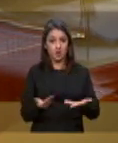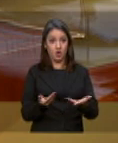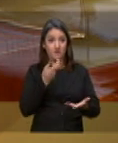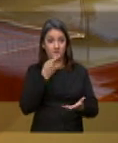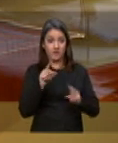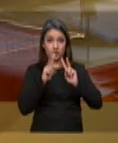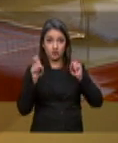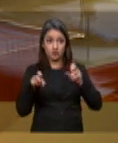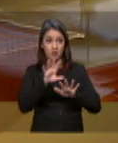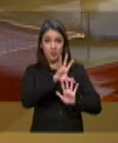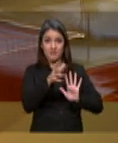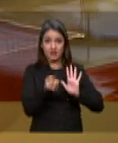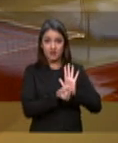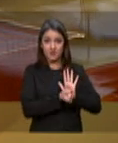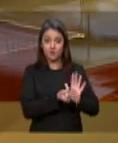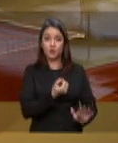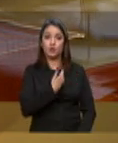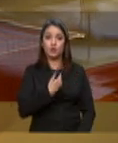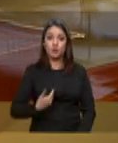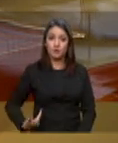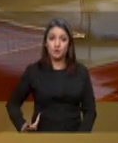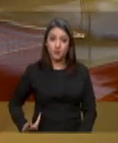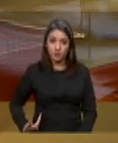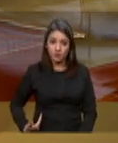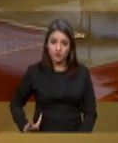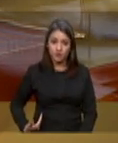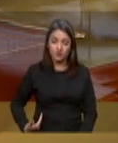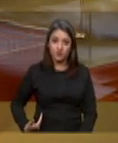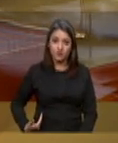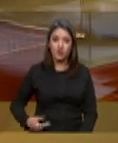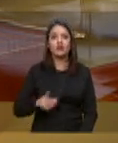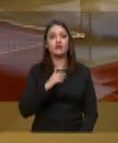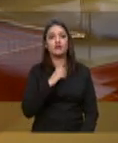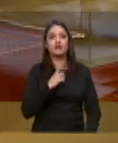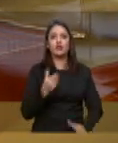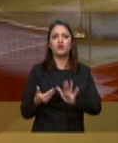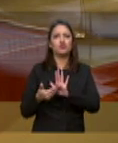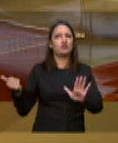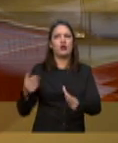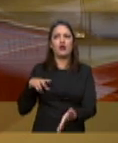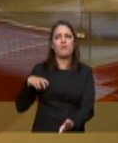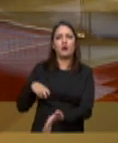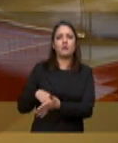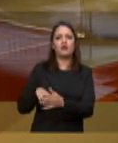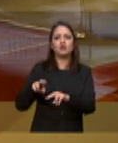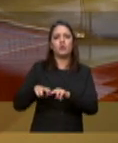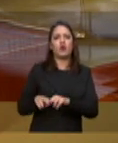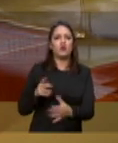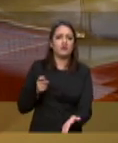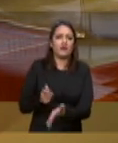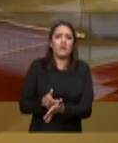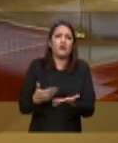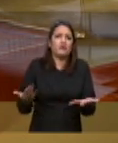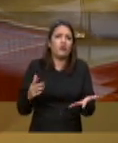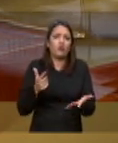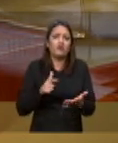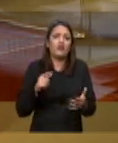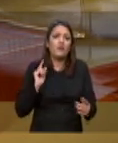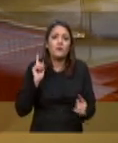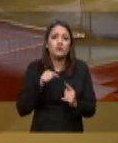público, extinguindo-se a punibilidade pelo pagamento, não haveria que se falar em justa causa para ação penal antes